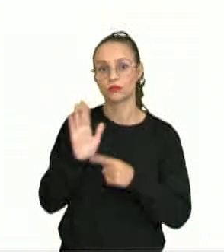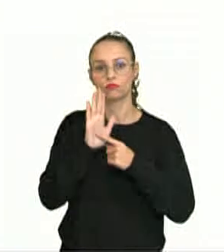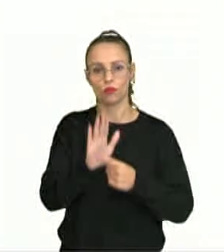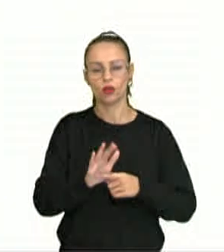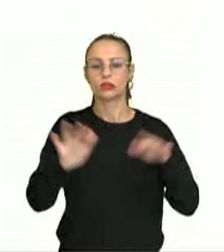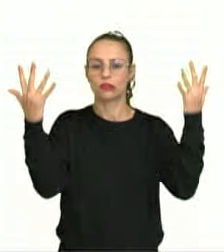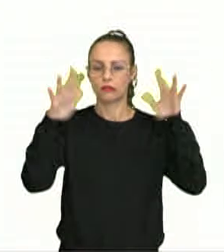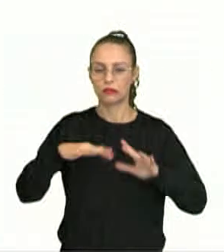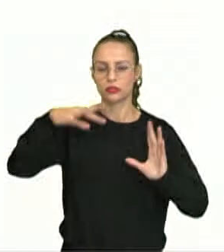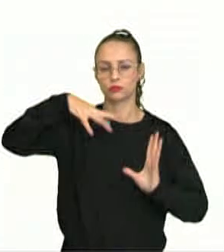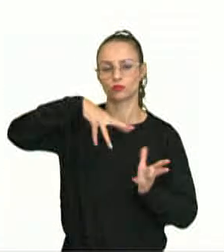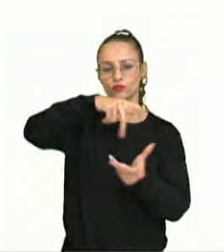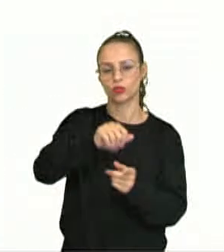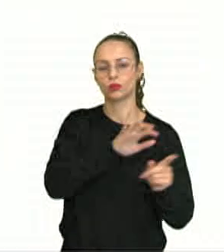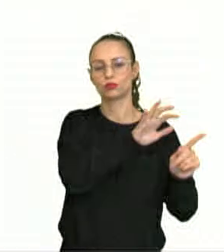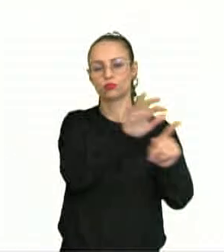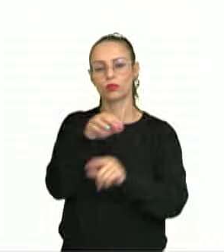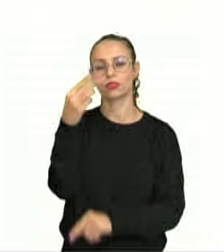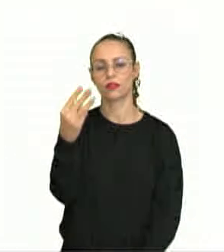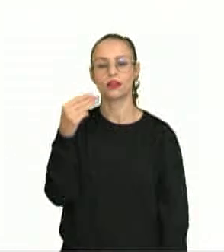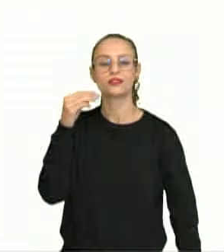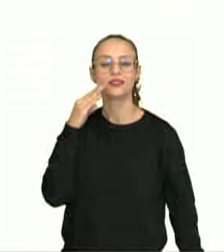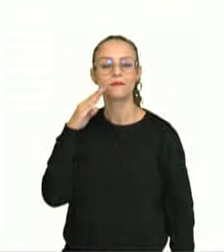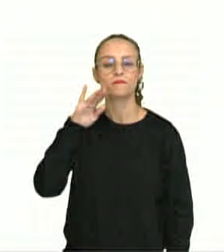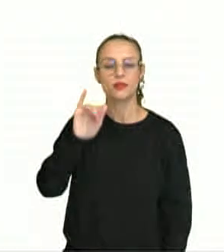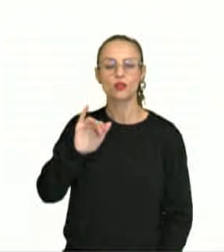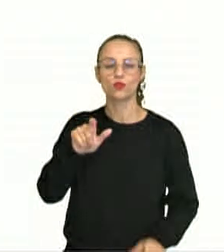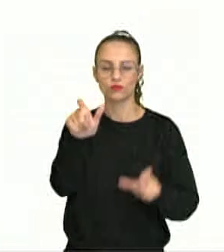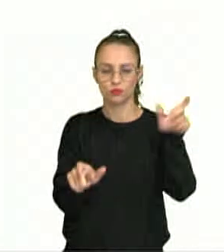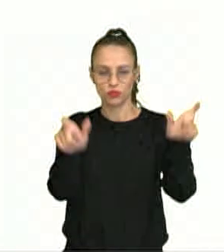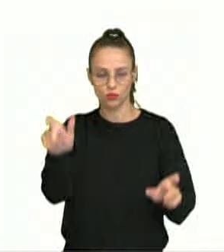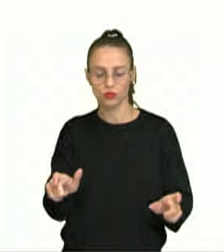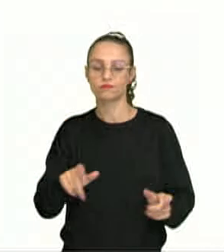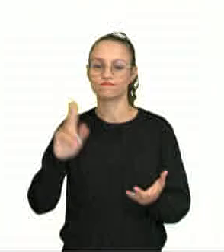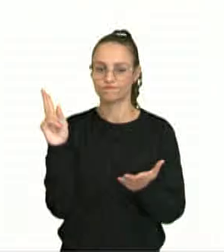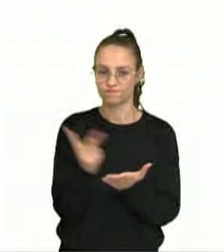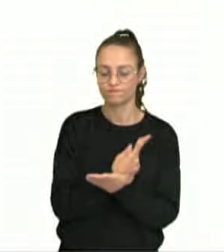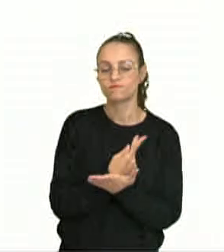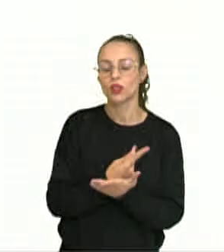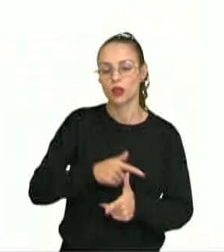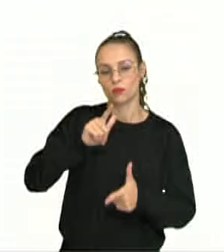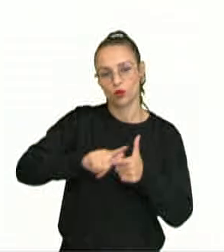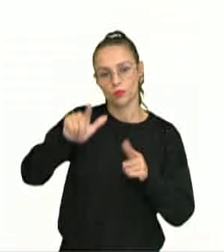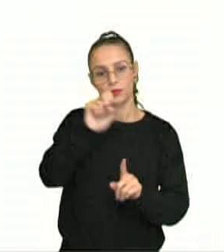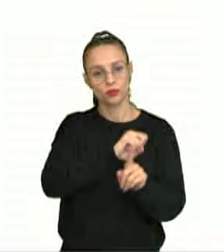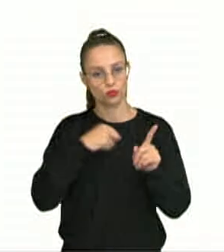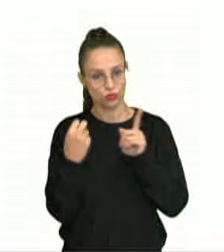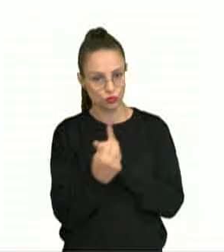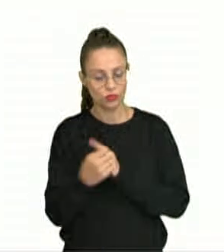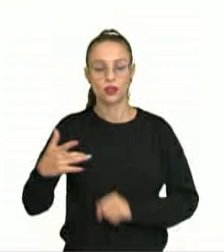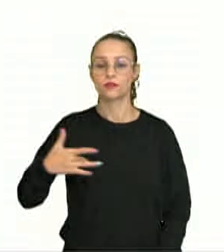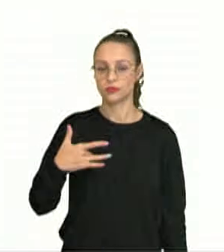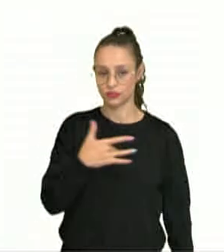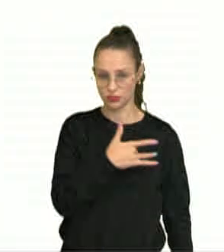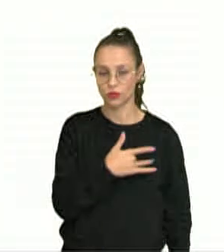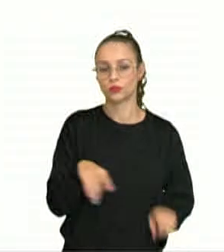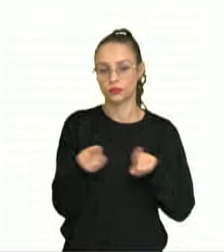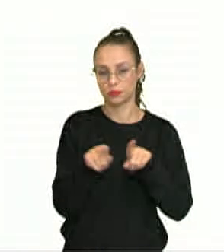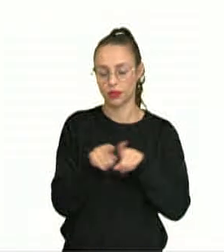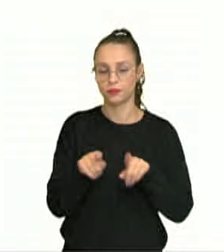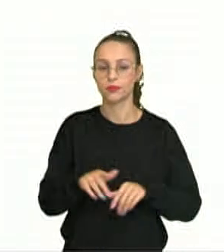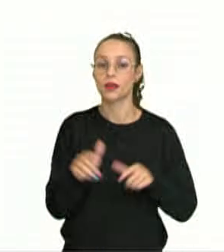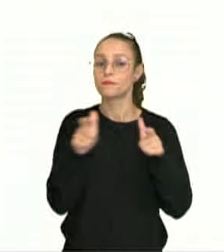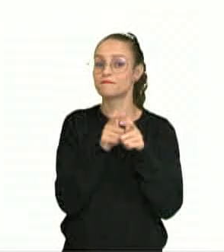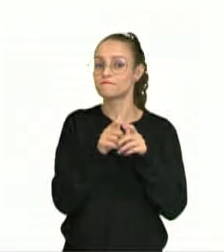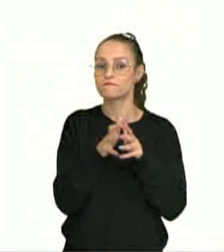crise mundial que atingirá 3 bilhões de pessoas, provocando problemas sociais e saúde. O